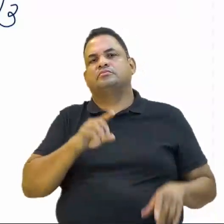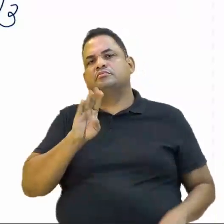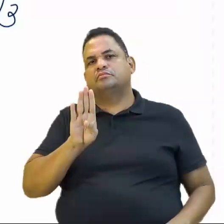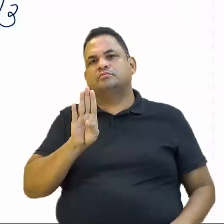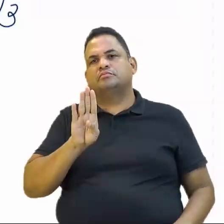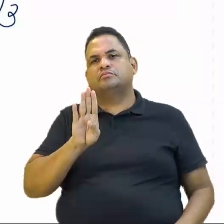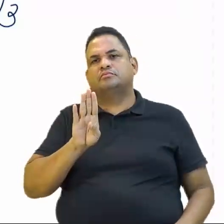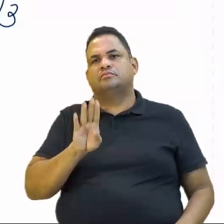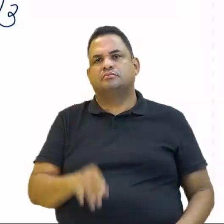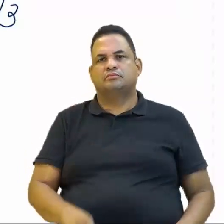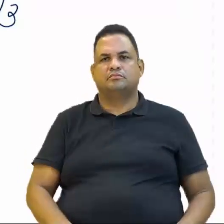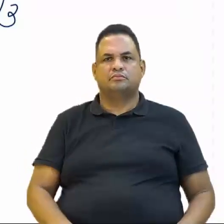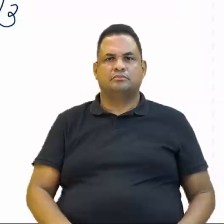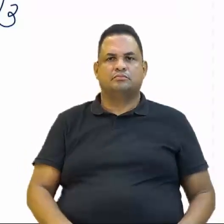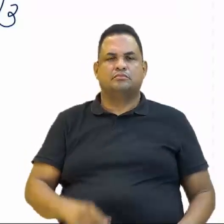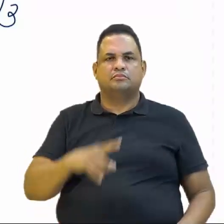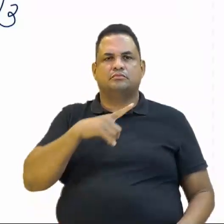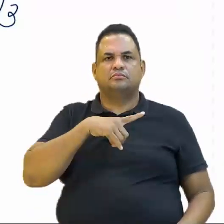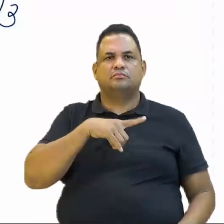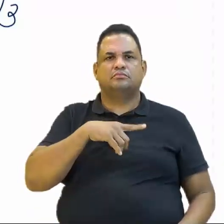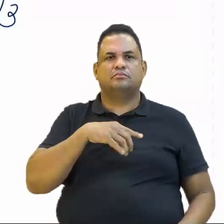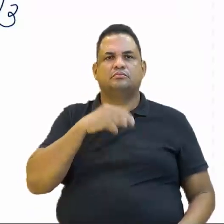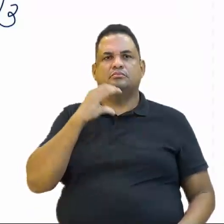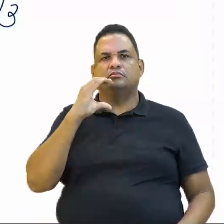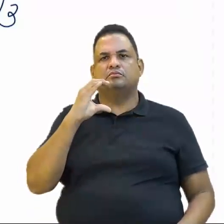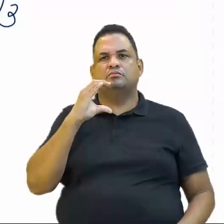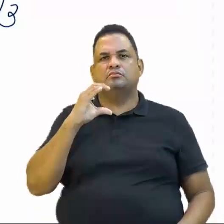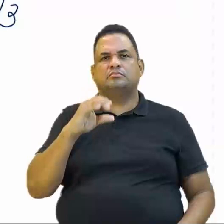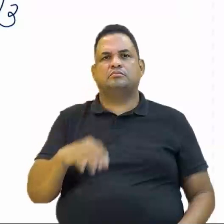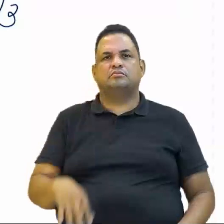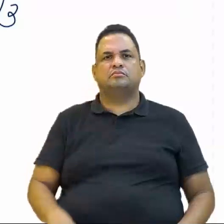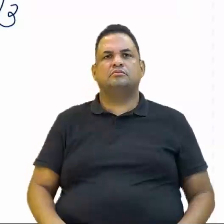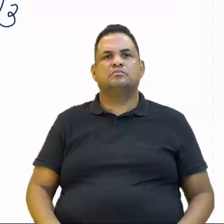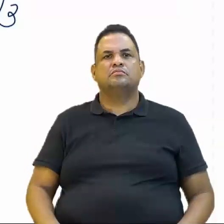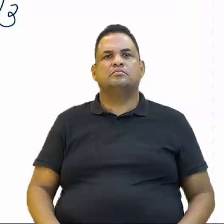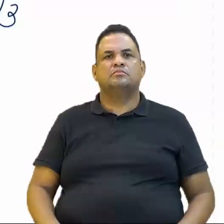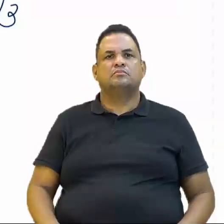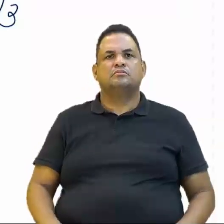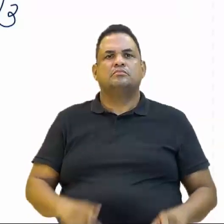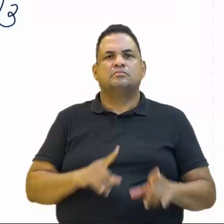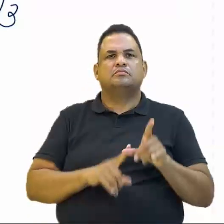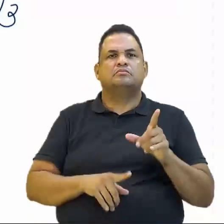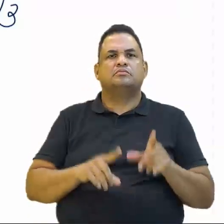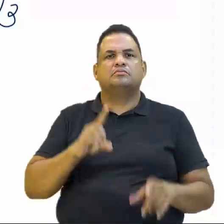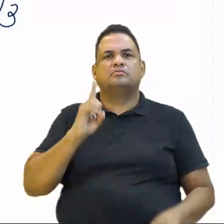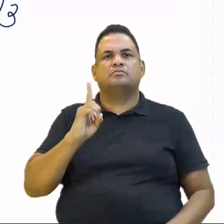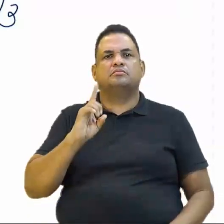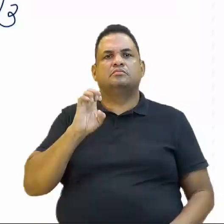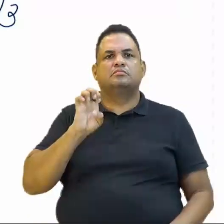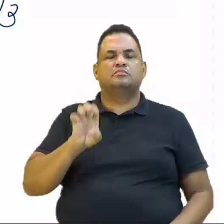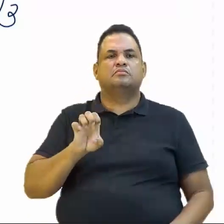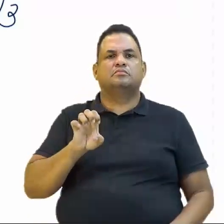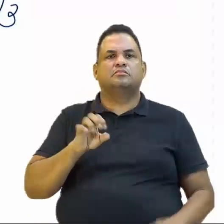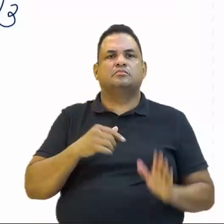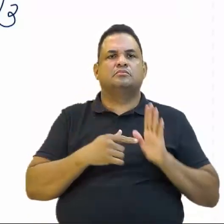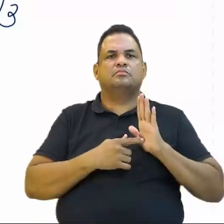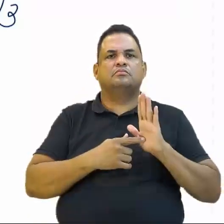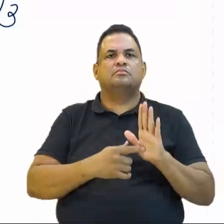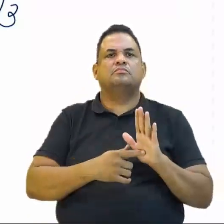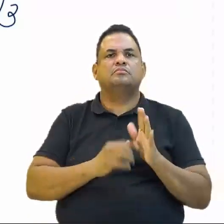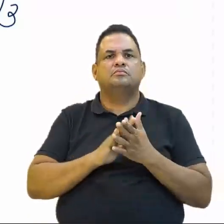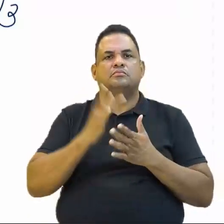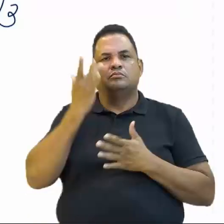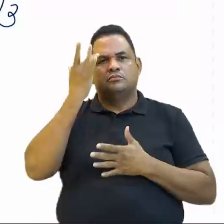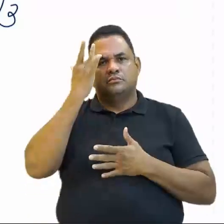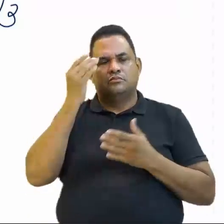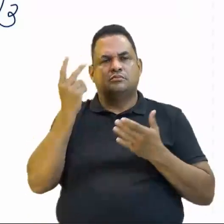tá, galera? Eu tenho ele na letra C. Aqui na letra D e na letra E, a representação da fórmula está